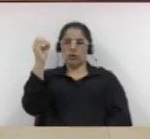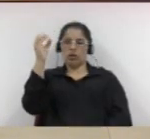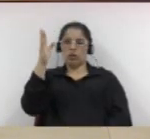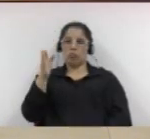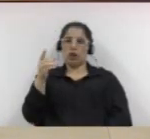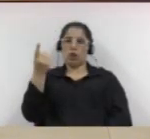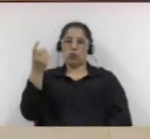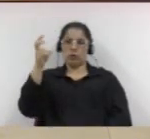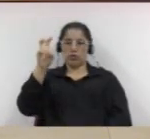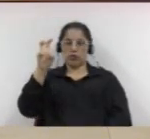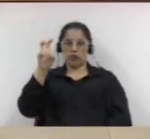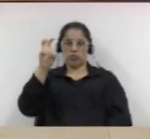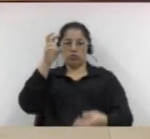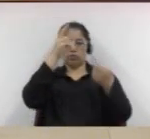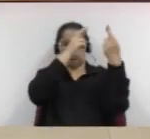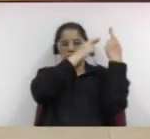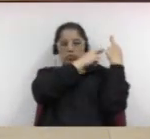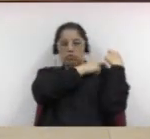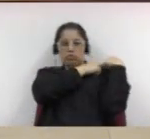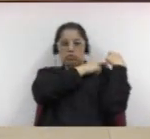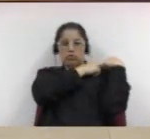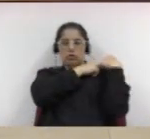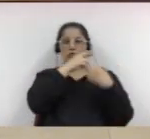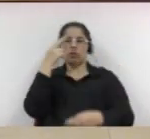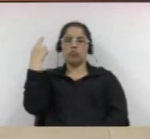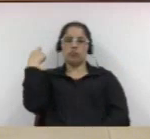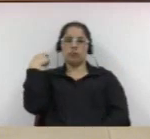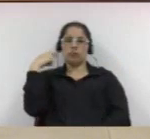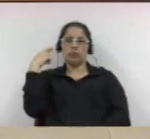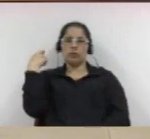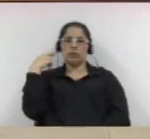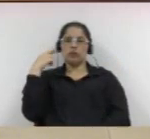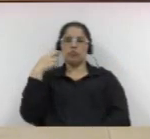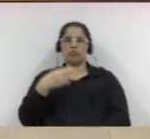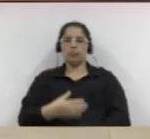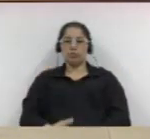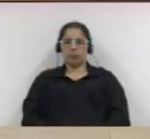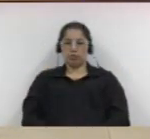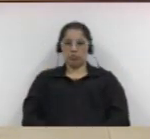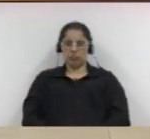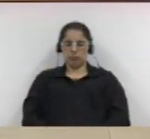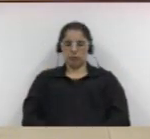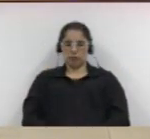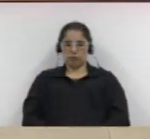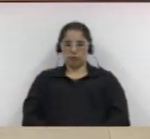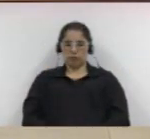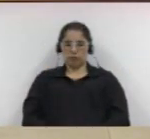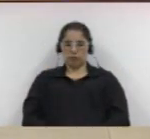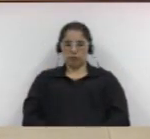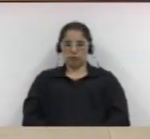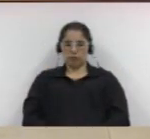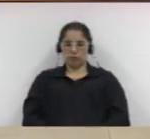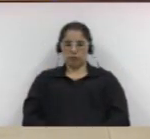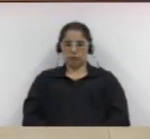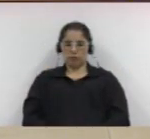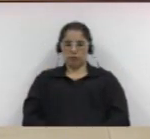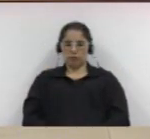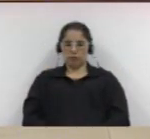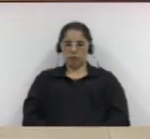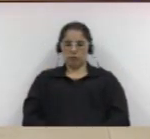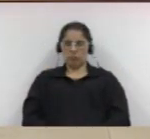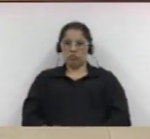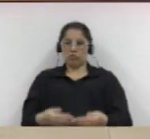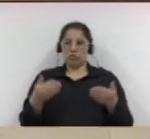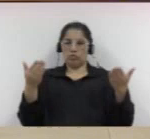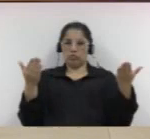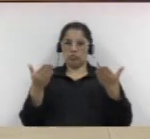840/2015. Autor, vereador Ronei Costa Martins Silva. O requerimento número 840 do